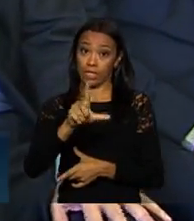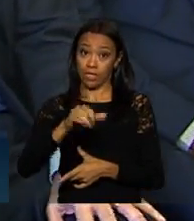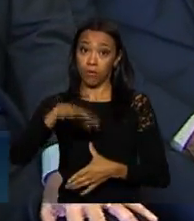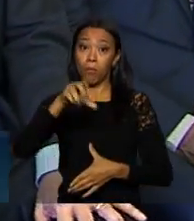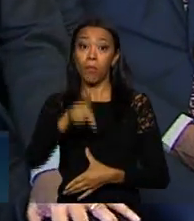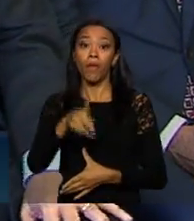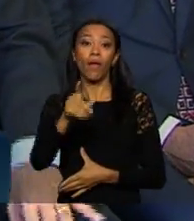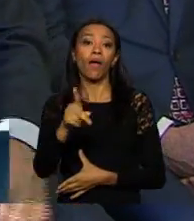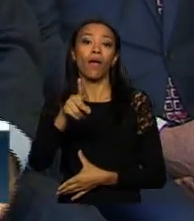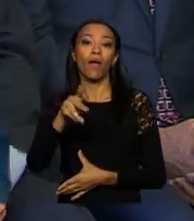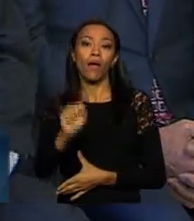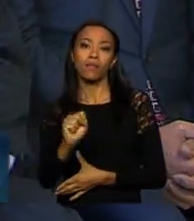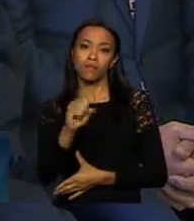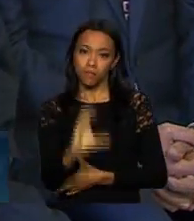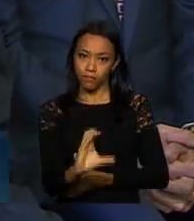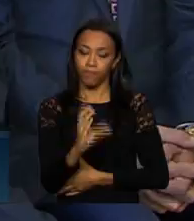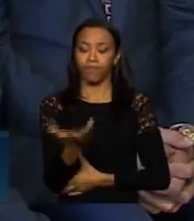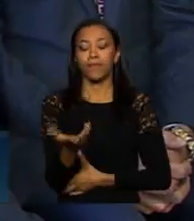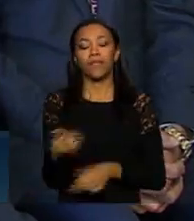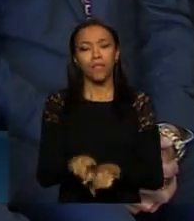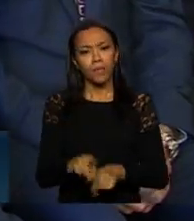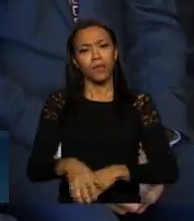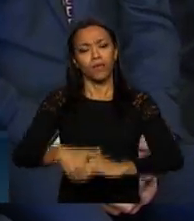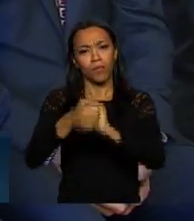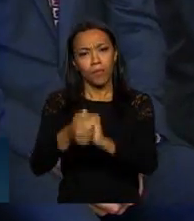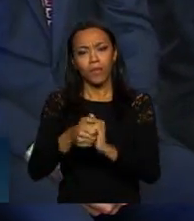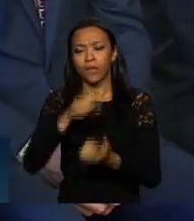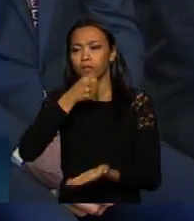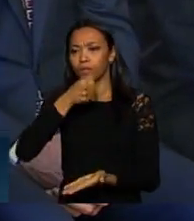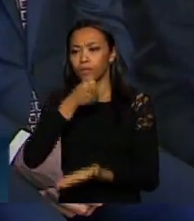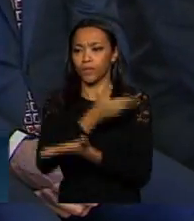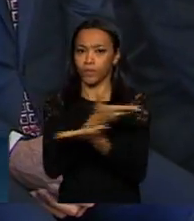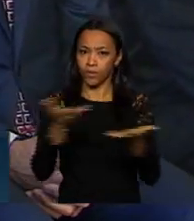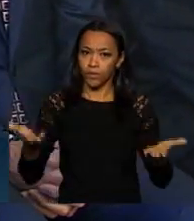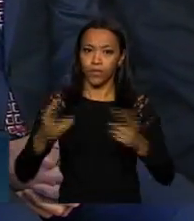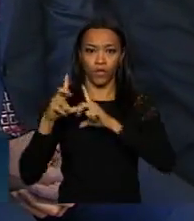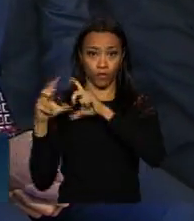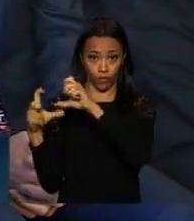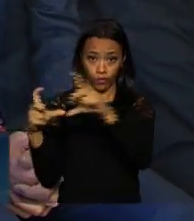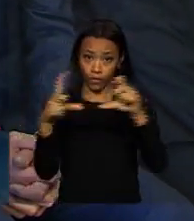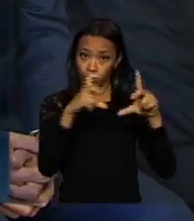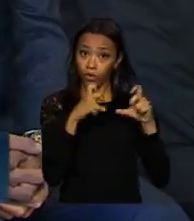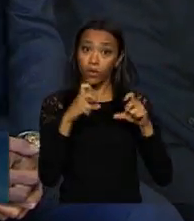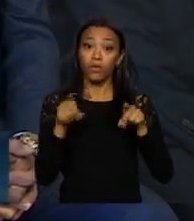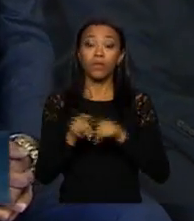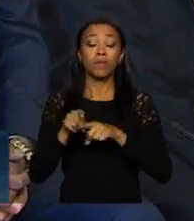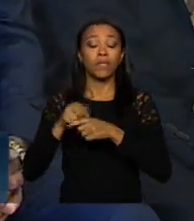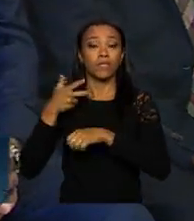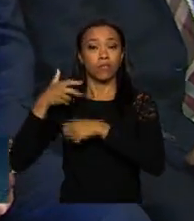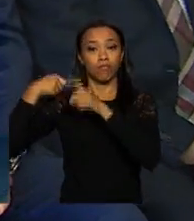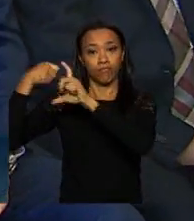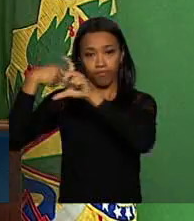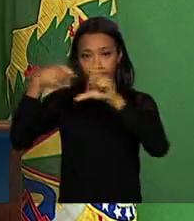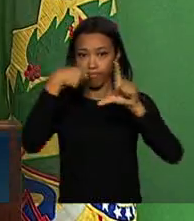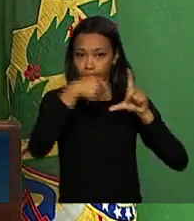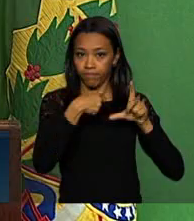PSC queria cumprimentar também os senhores jornalistas os senhores fotógrafos os senhores